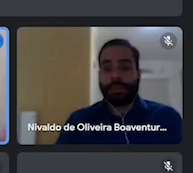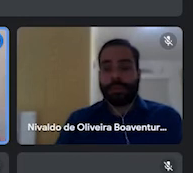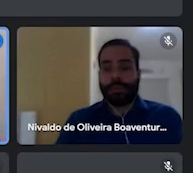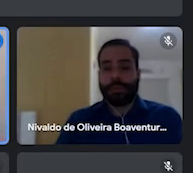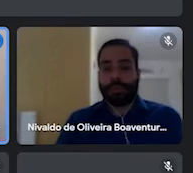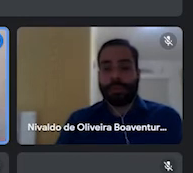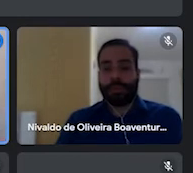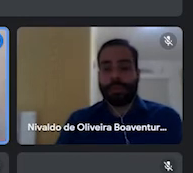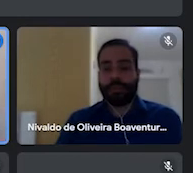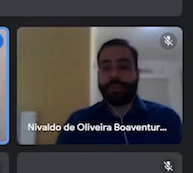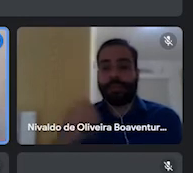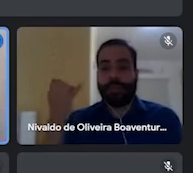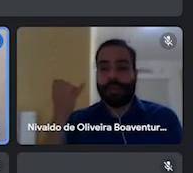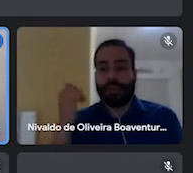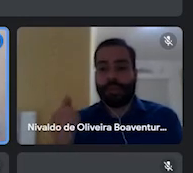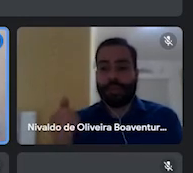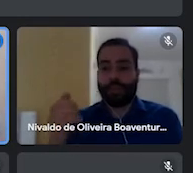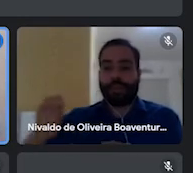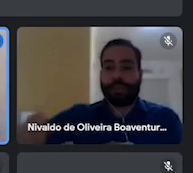reenergização,